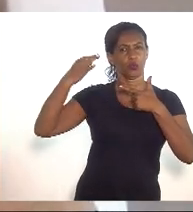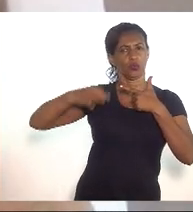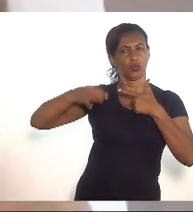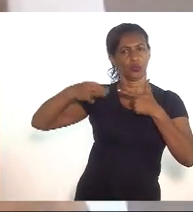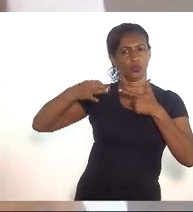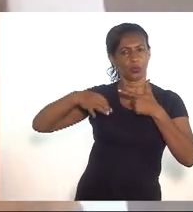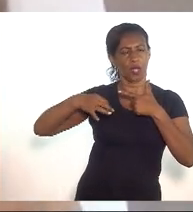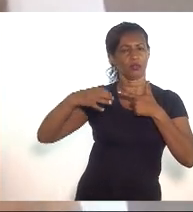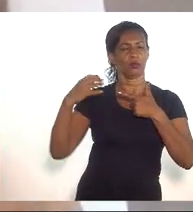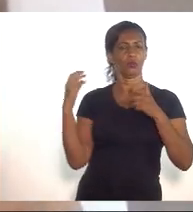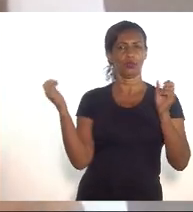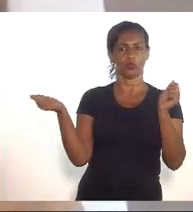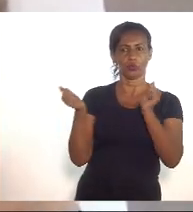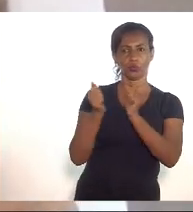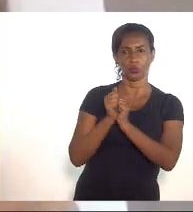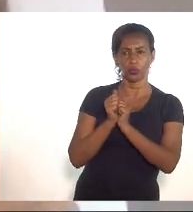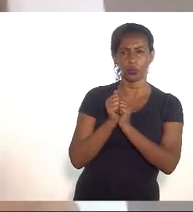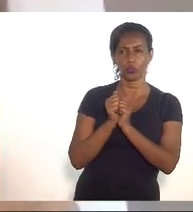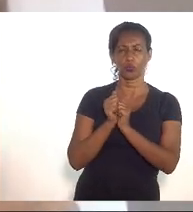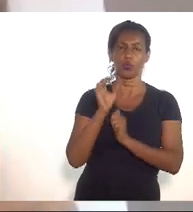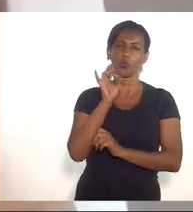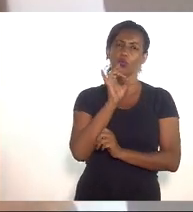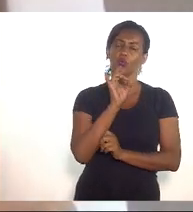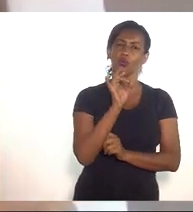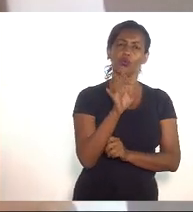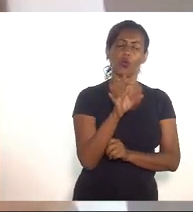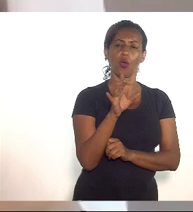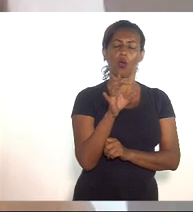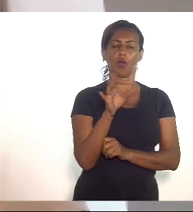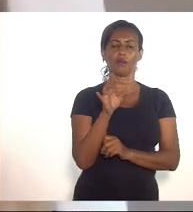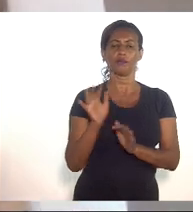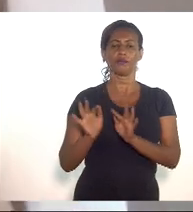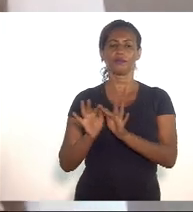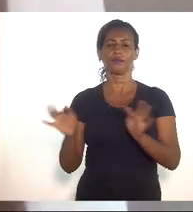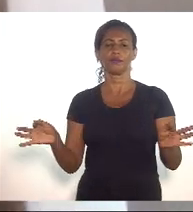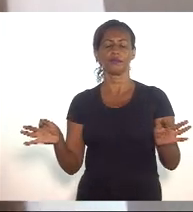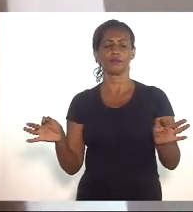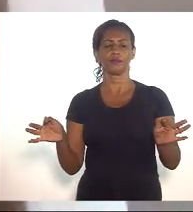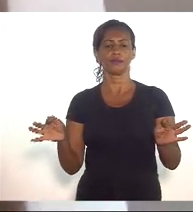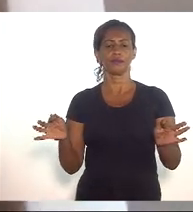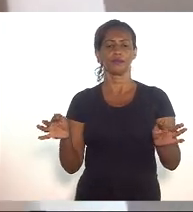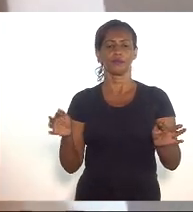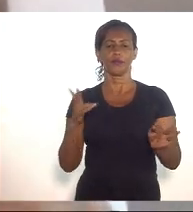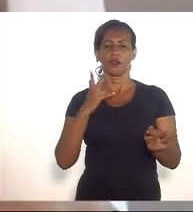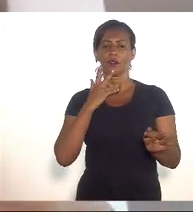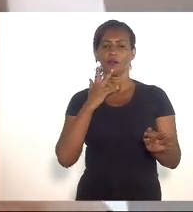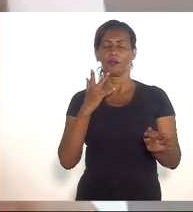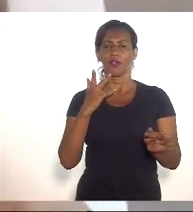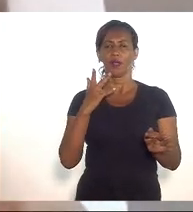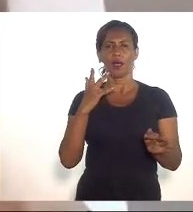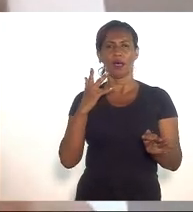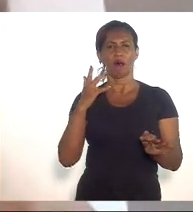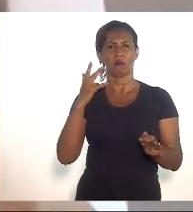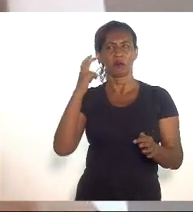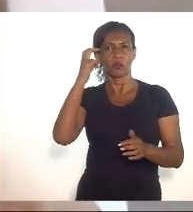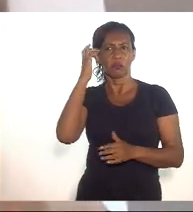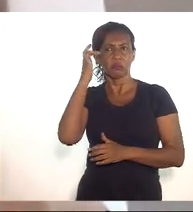na construção, não tão somente daquilo que, digamos assim, é a sua competência